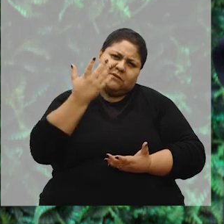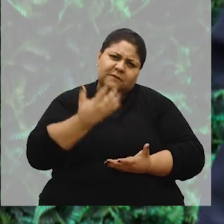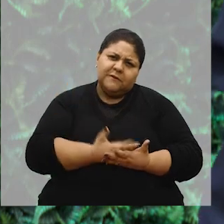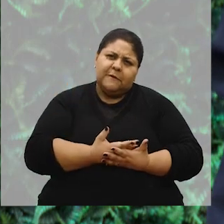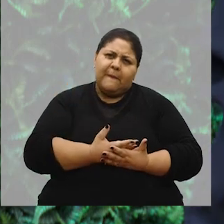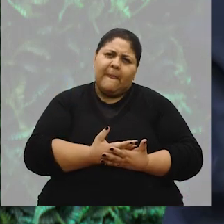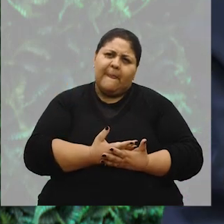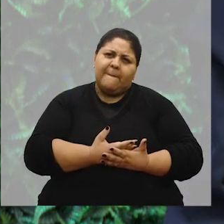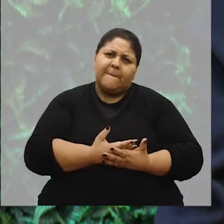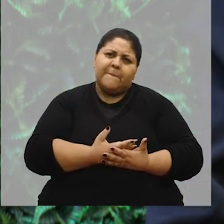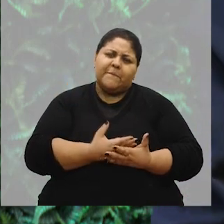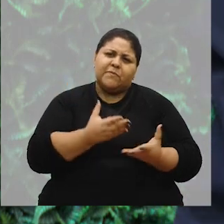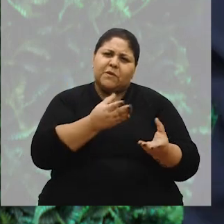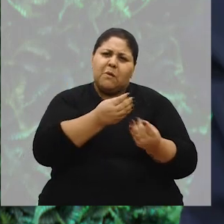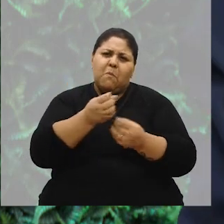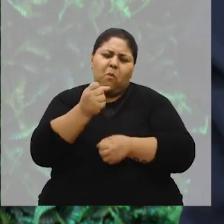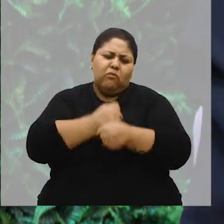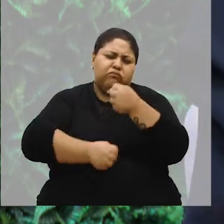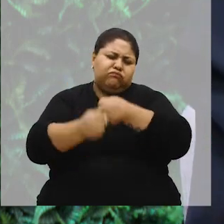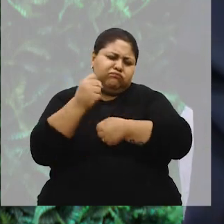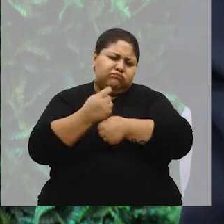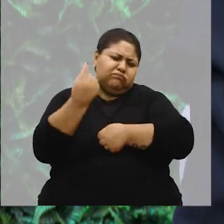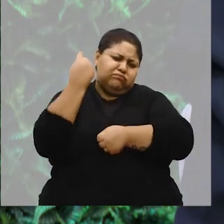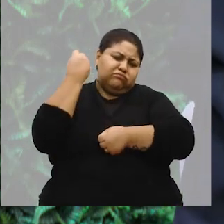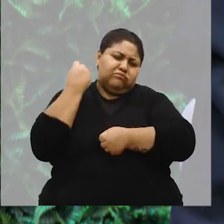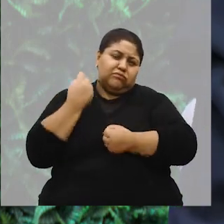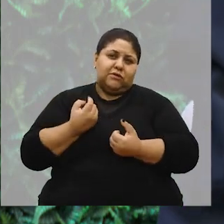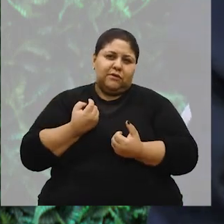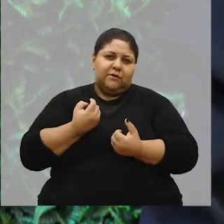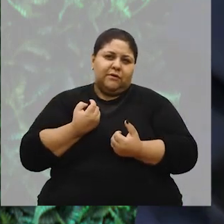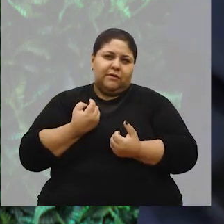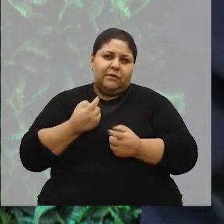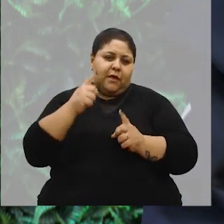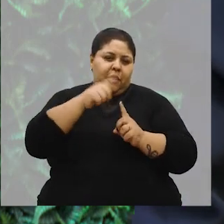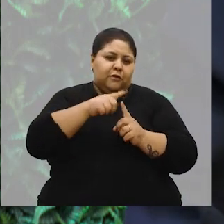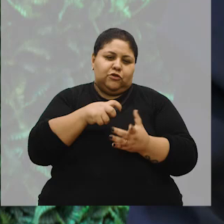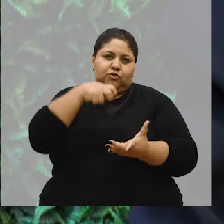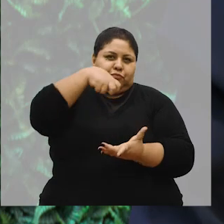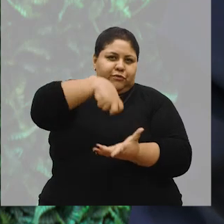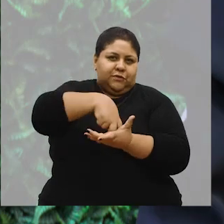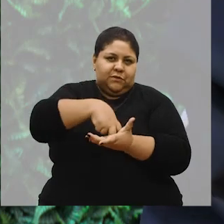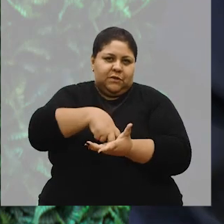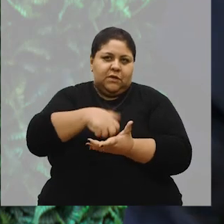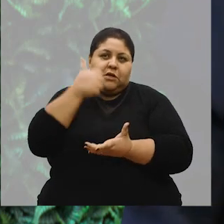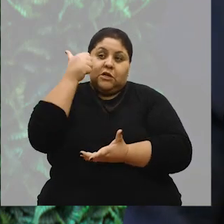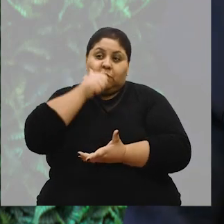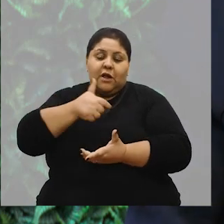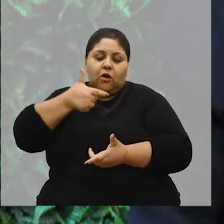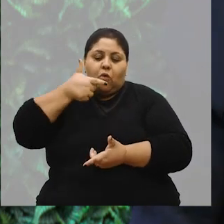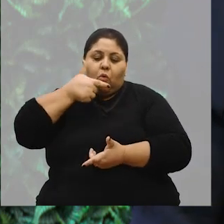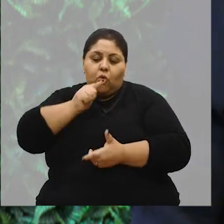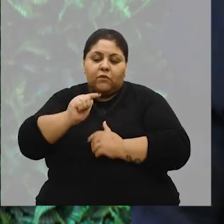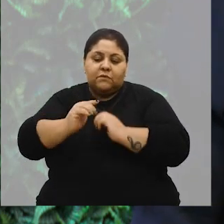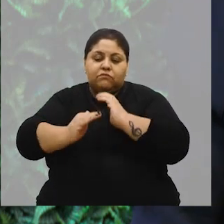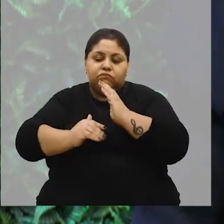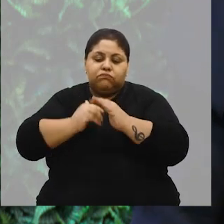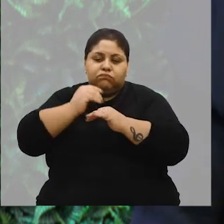de milenar esse castigo. E ela vem conquistando aos poucos, e agora